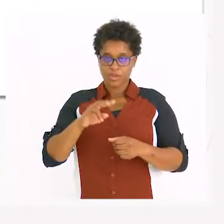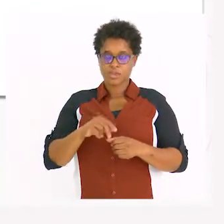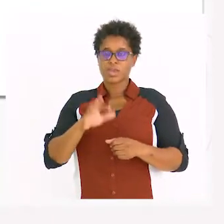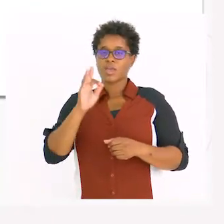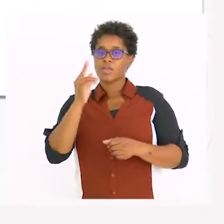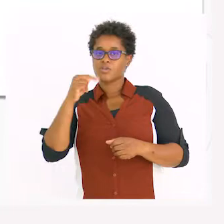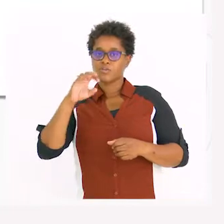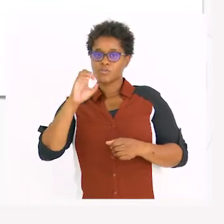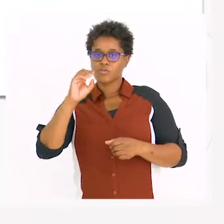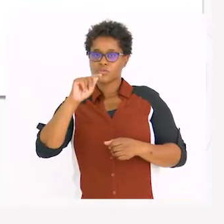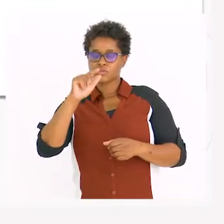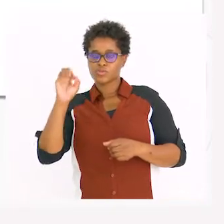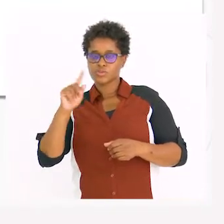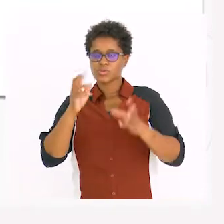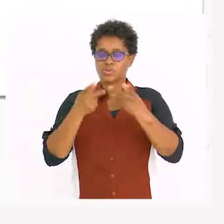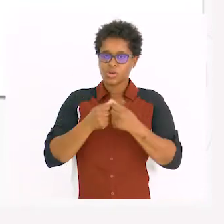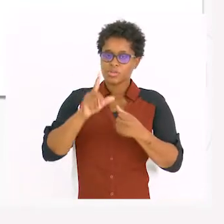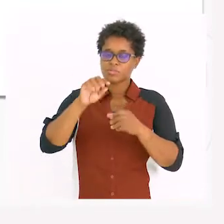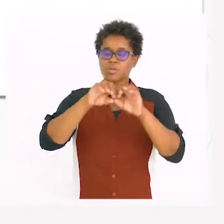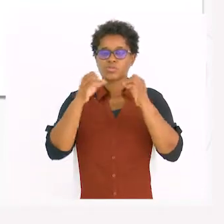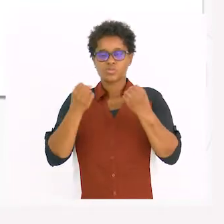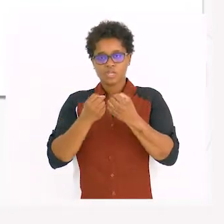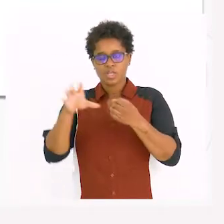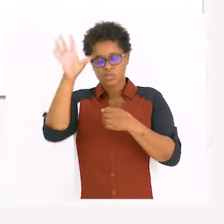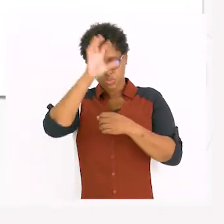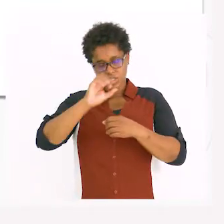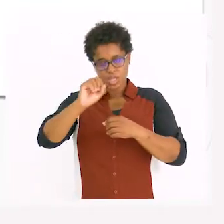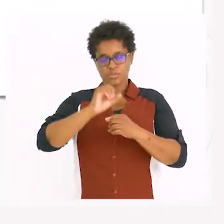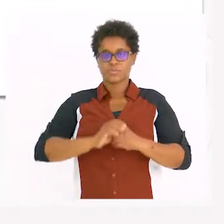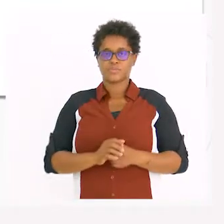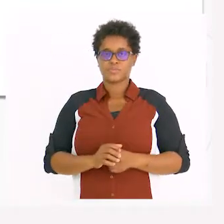as funções econômicas e sociais do Estado.